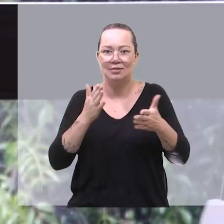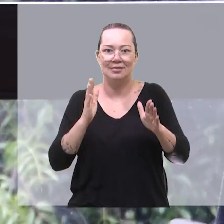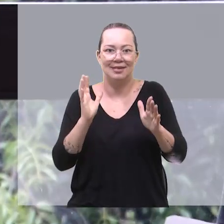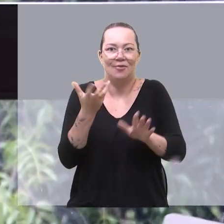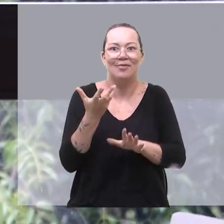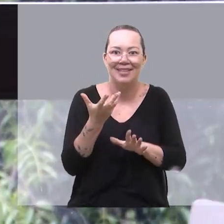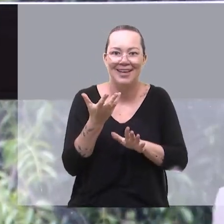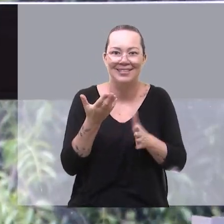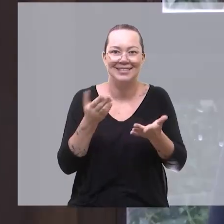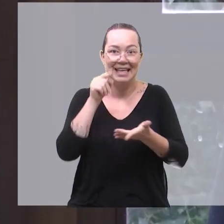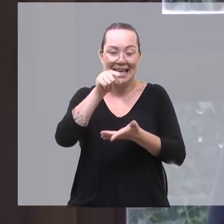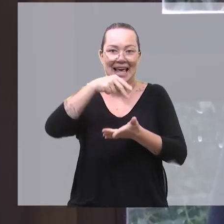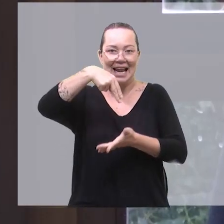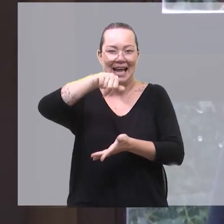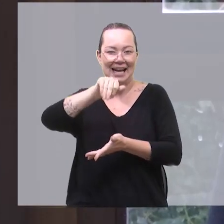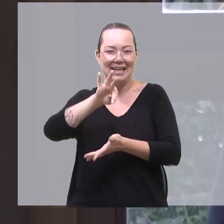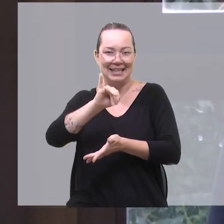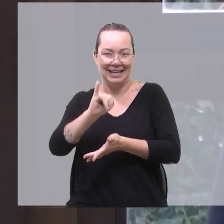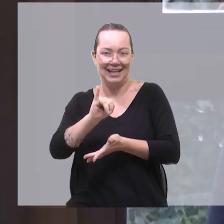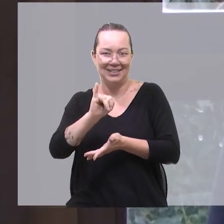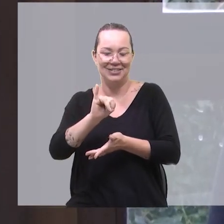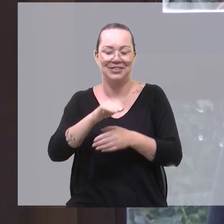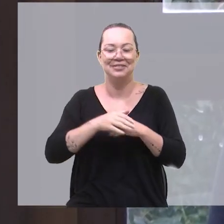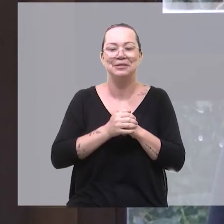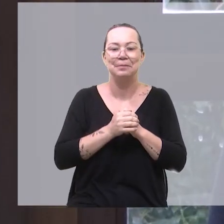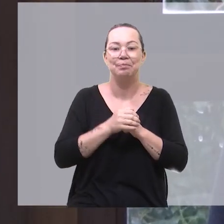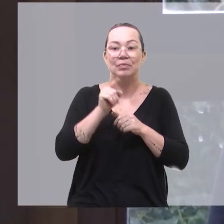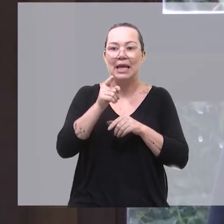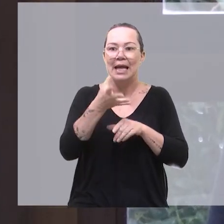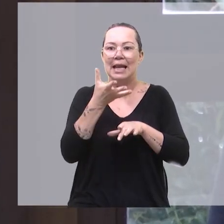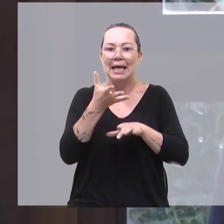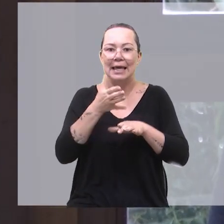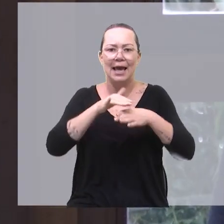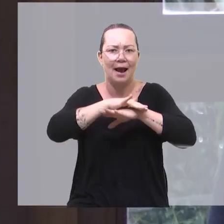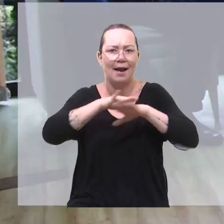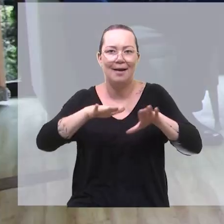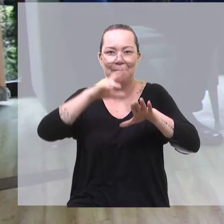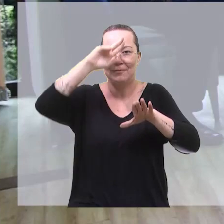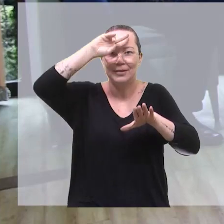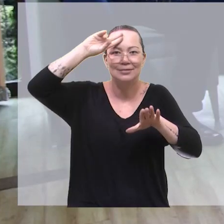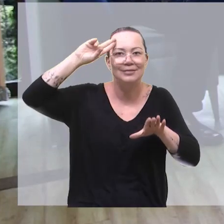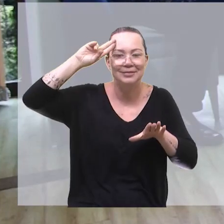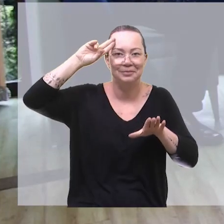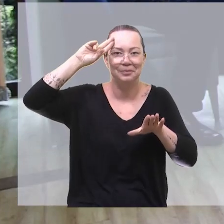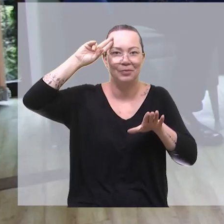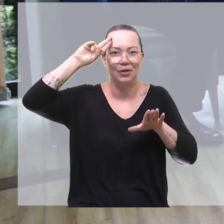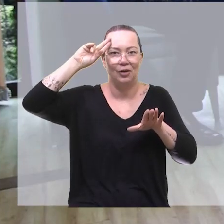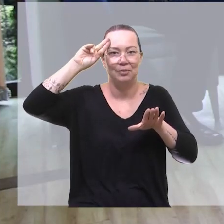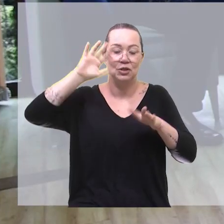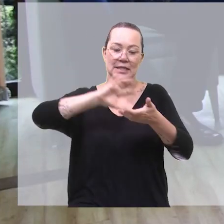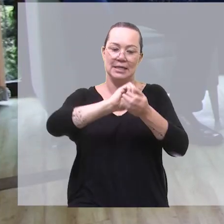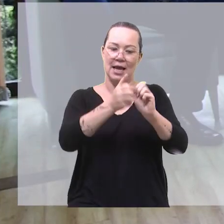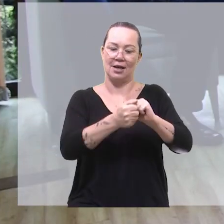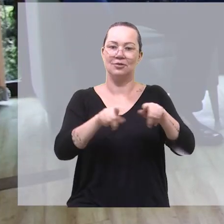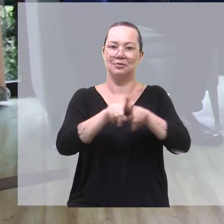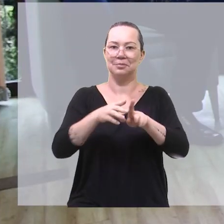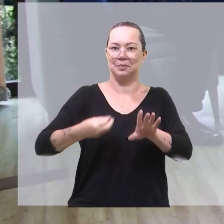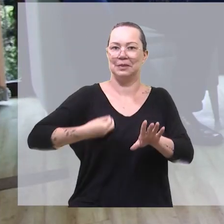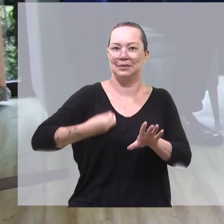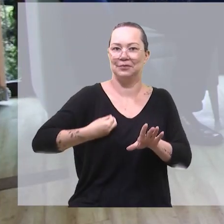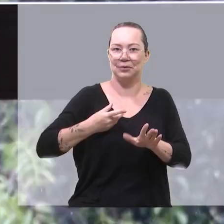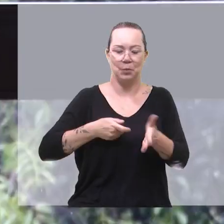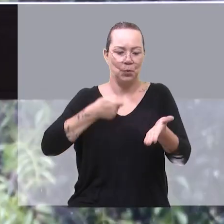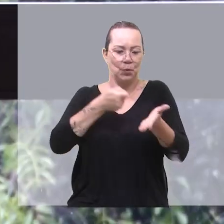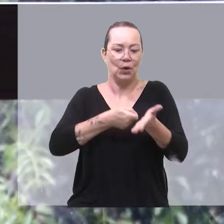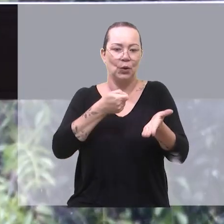Nath, como é bastante conhecida, busca a quebra dos estereótipos na sua arte e na sua vida, numa